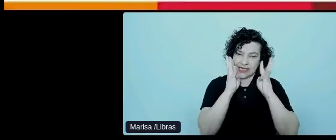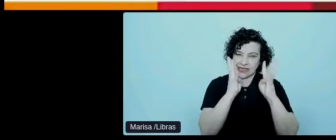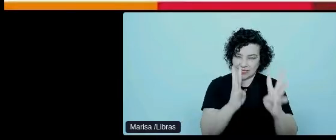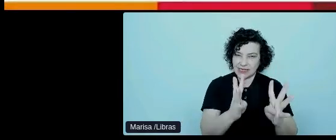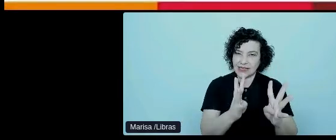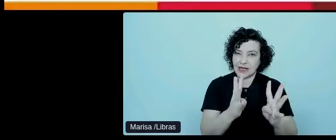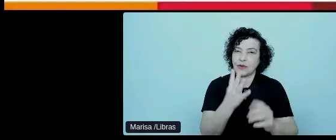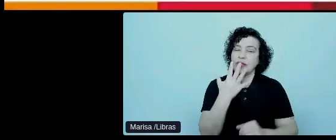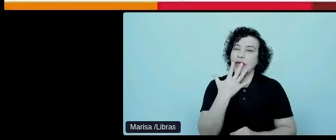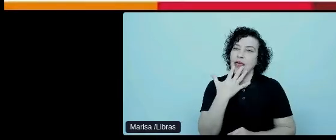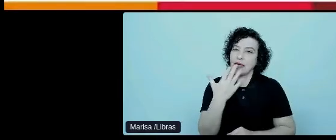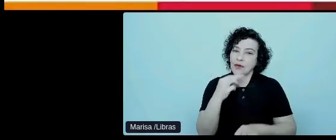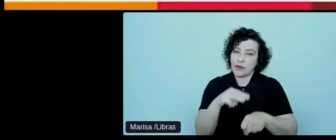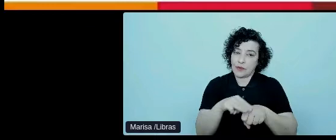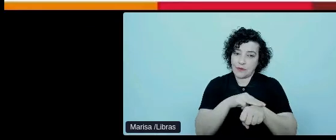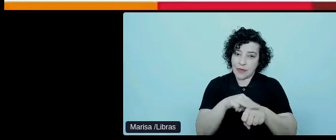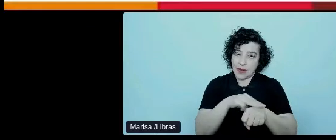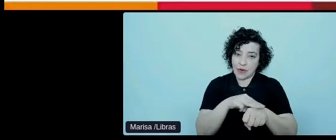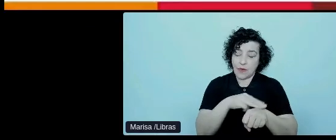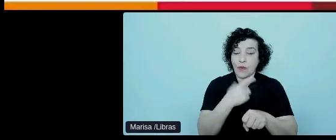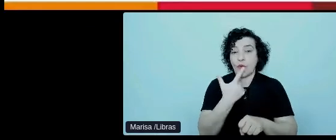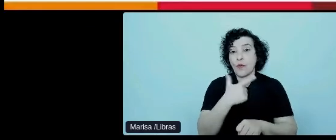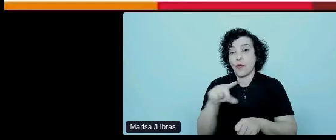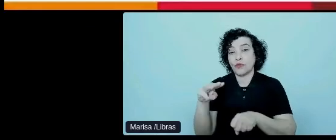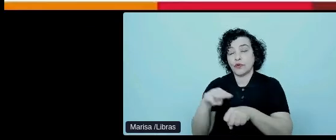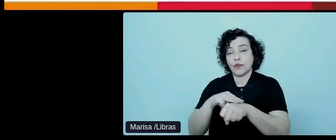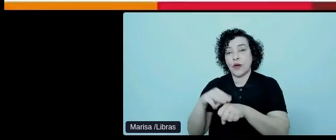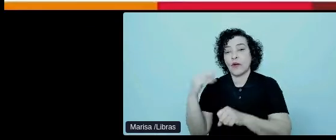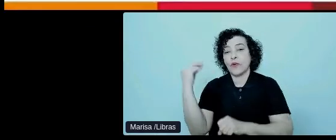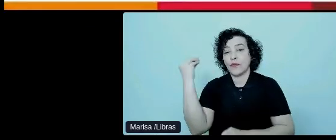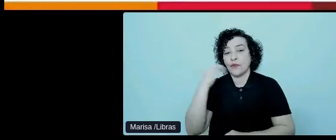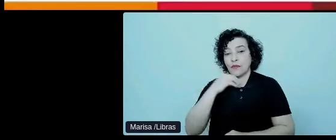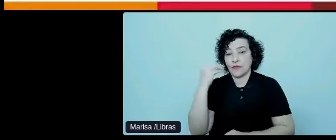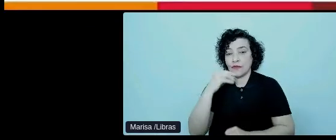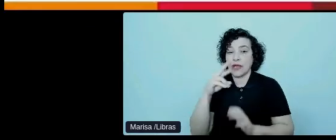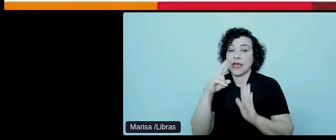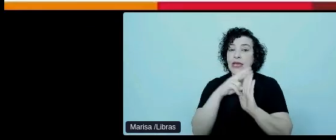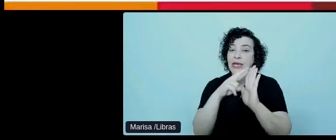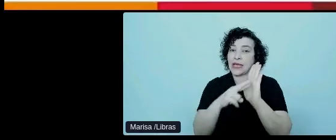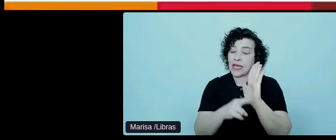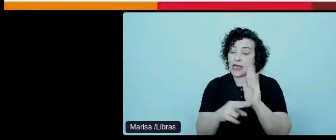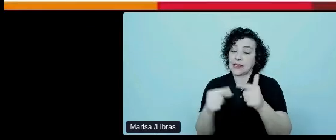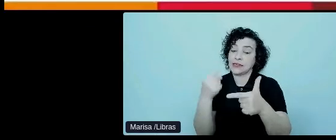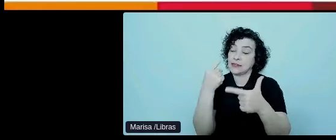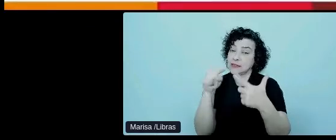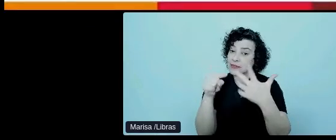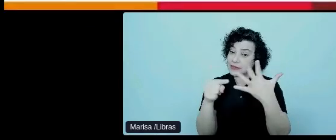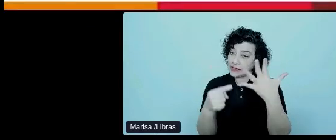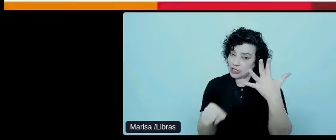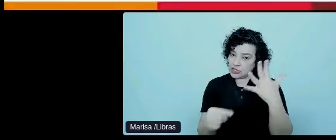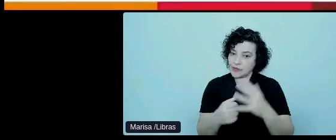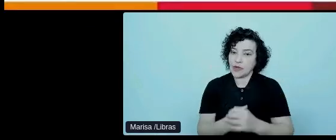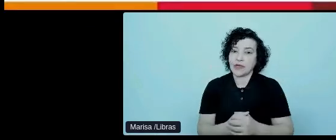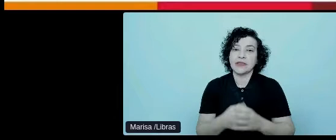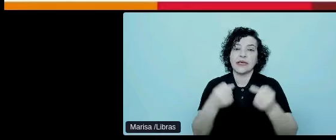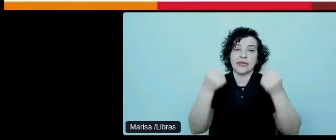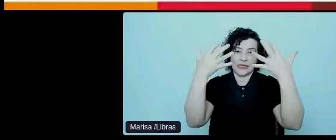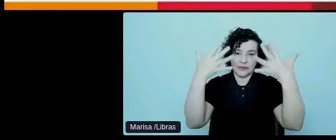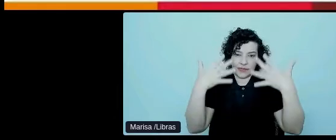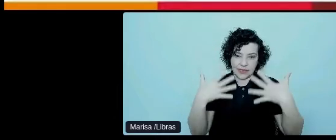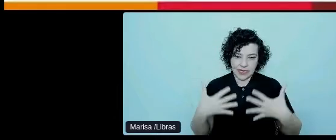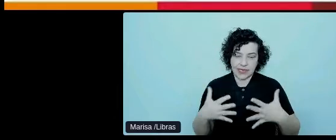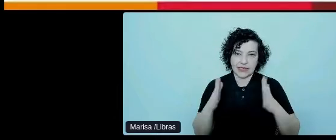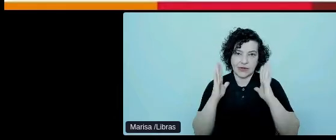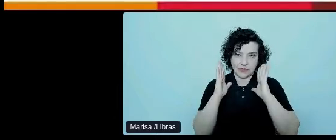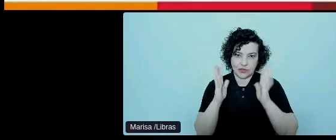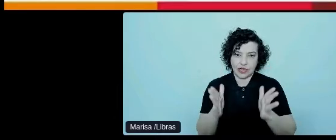assim, marronzinho. E um outro marrom mais fraco, diretrizes e seus checkpoints. E aí a explicação do que nós falamos